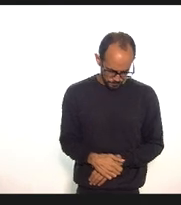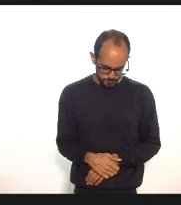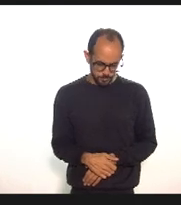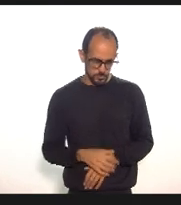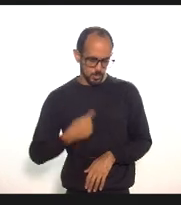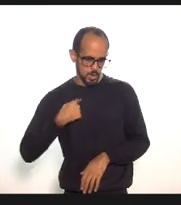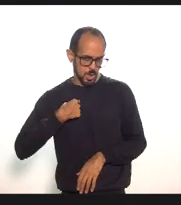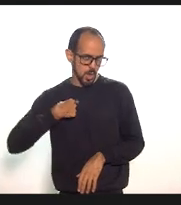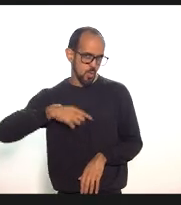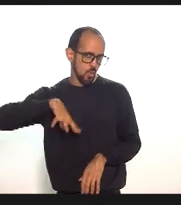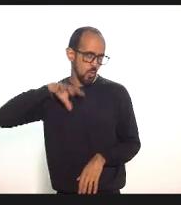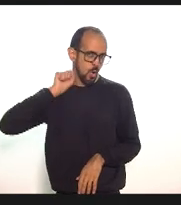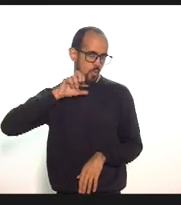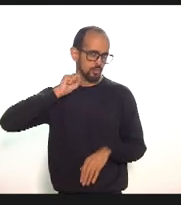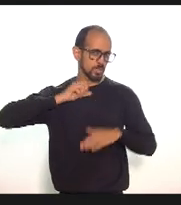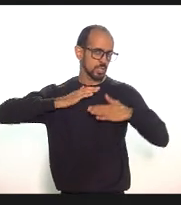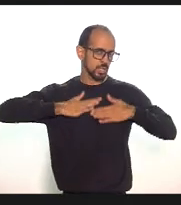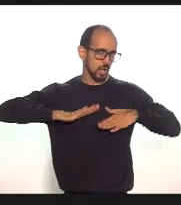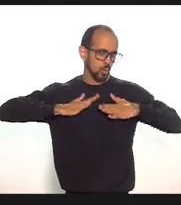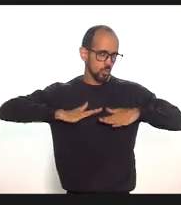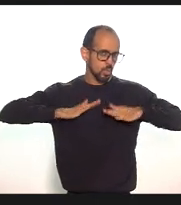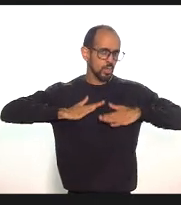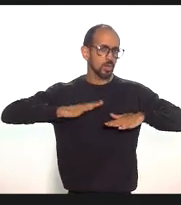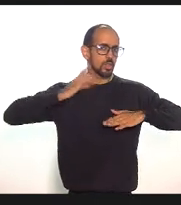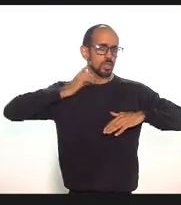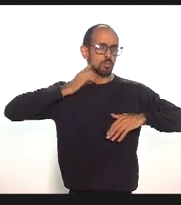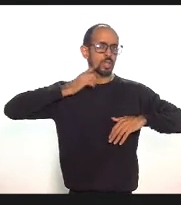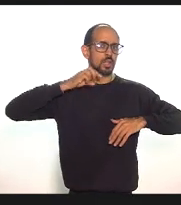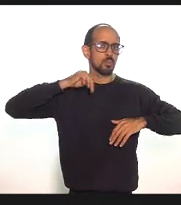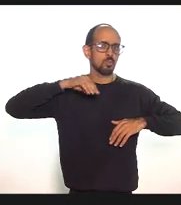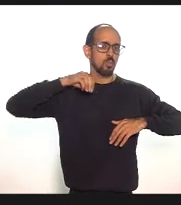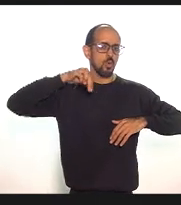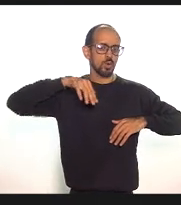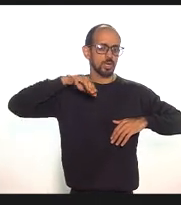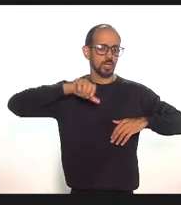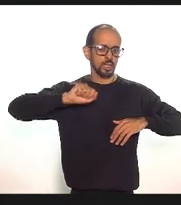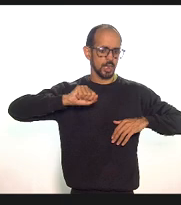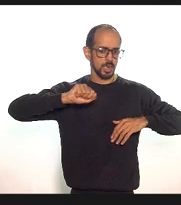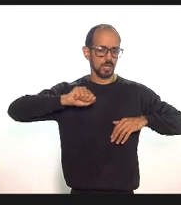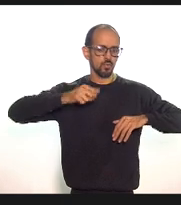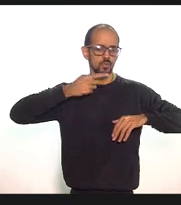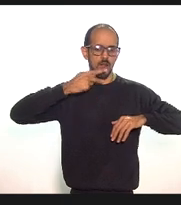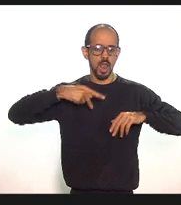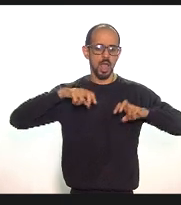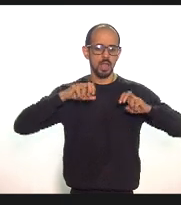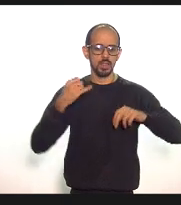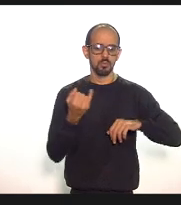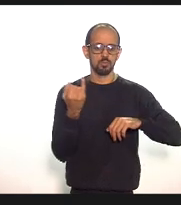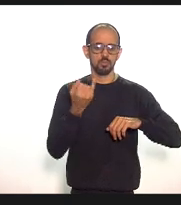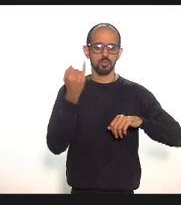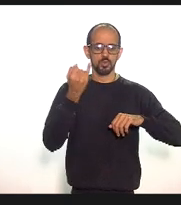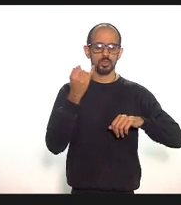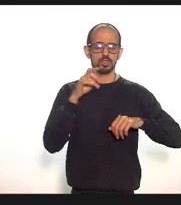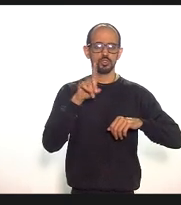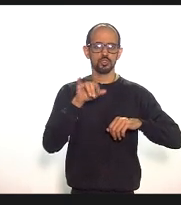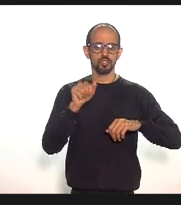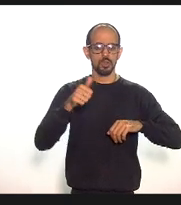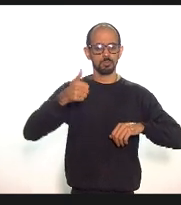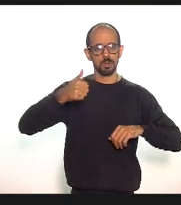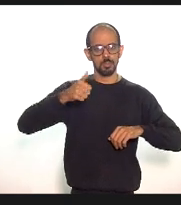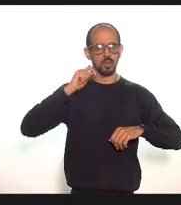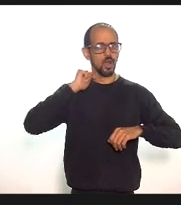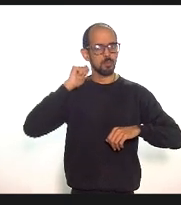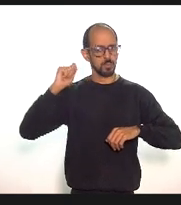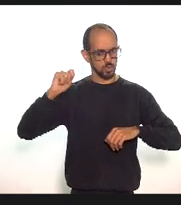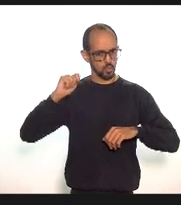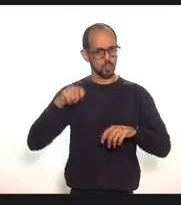Eu escutei com muita tranquilidade a deputada Mônica trazendo a importância do dia 1º,